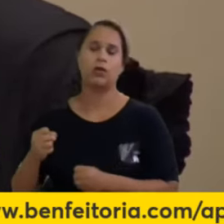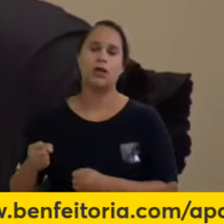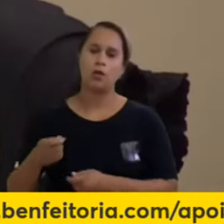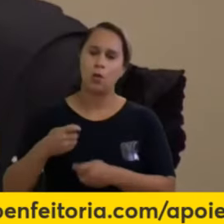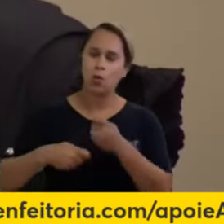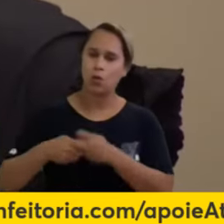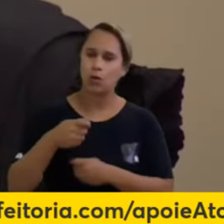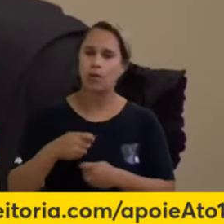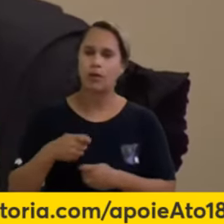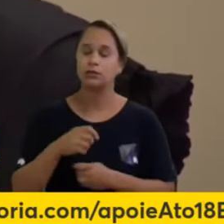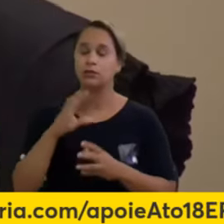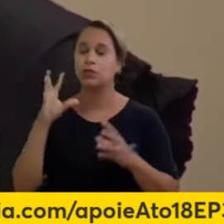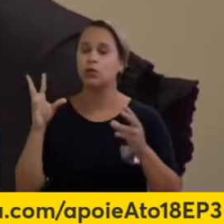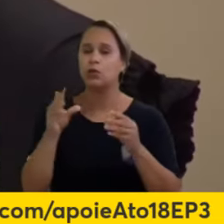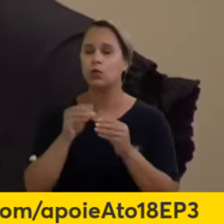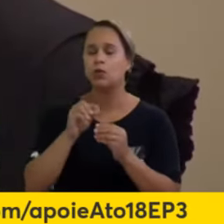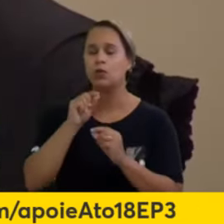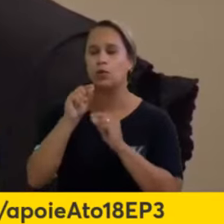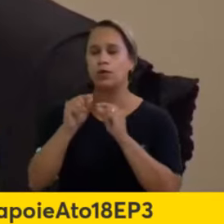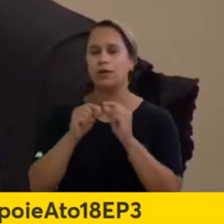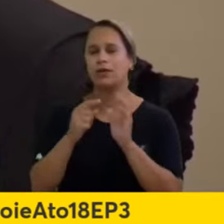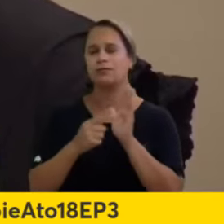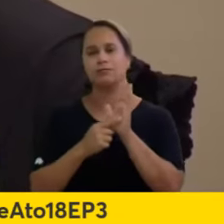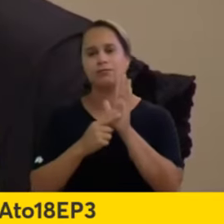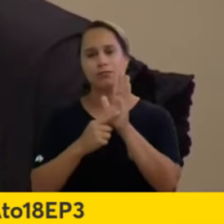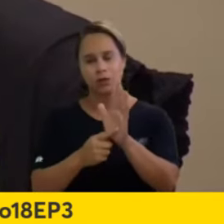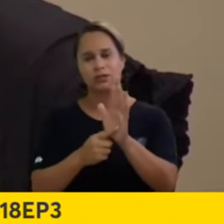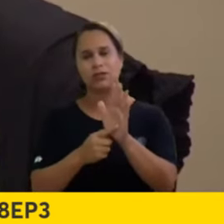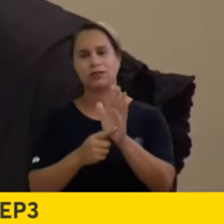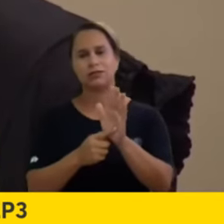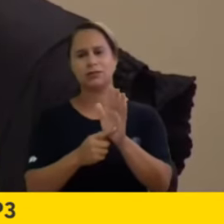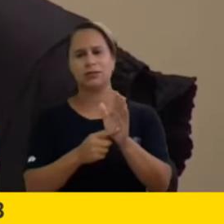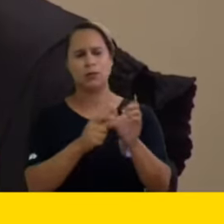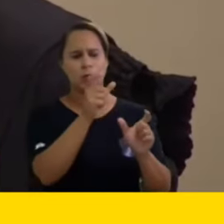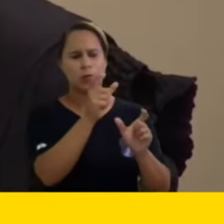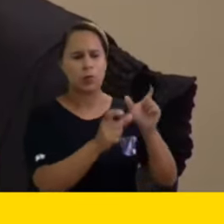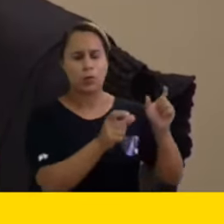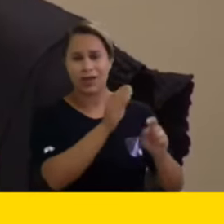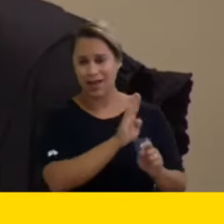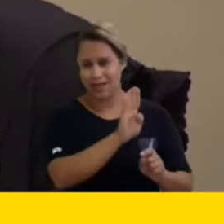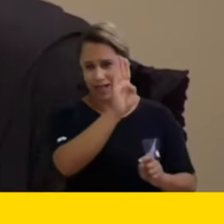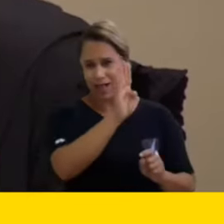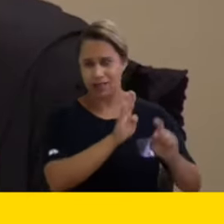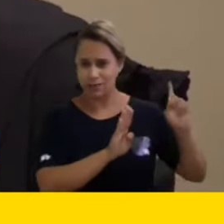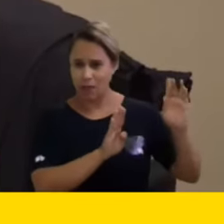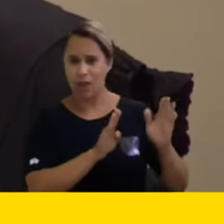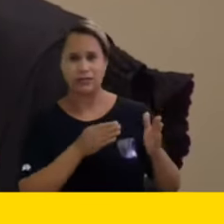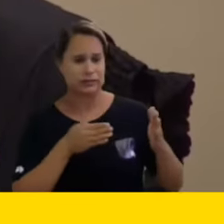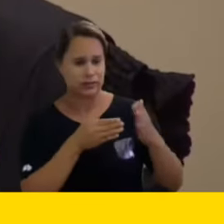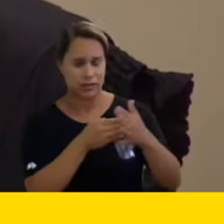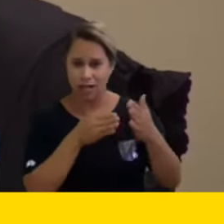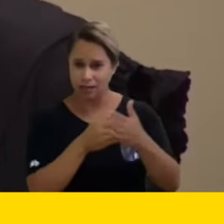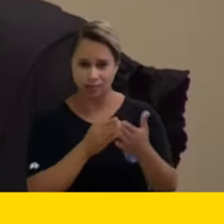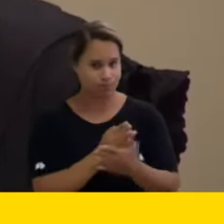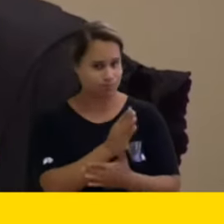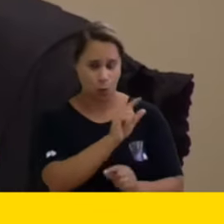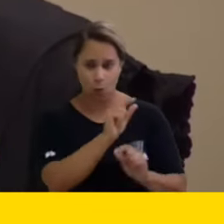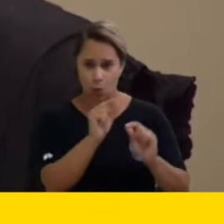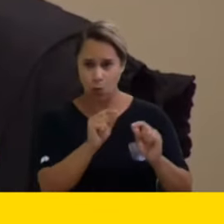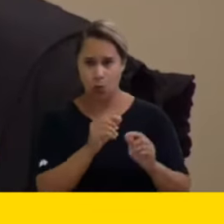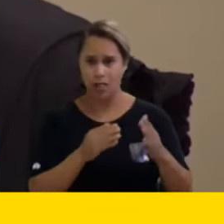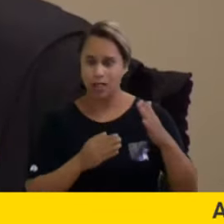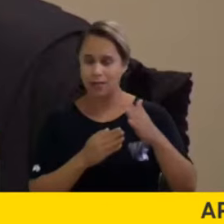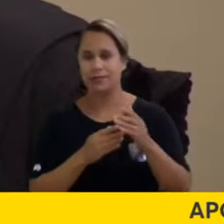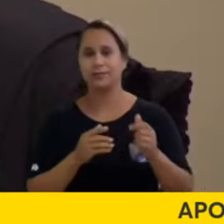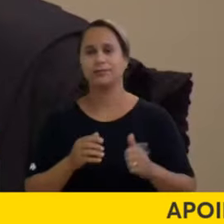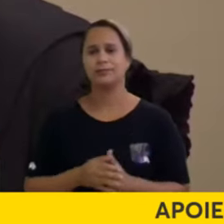consideração primeiro a demonstração de que os demais candidatos não extrapolaram o limite em segundo lugar que toda a campanha aqui